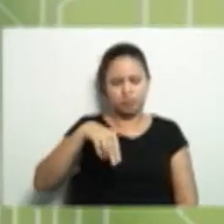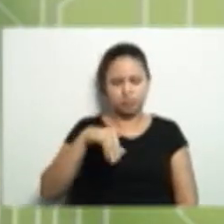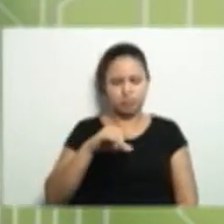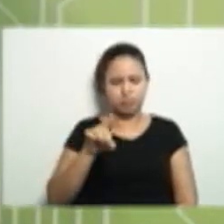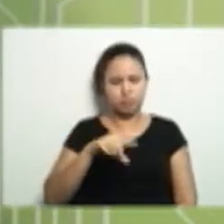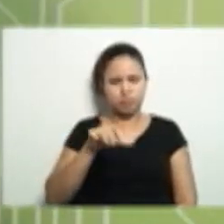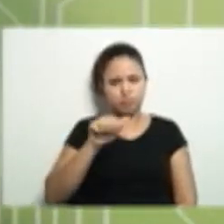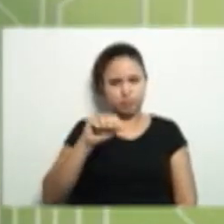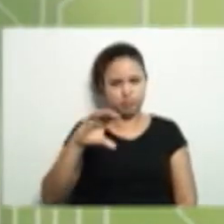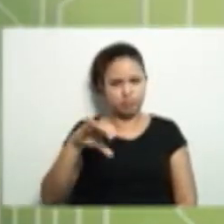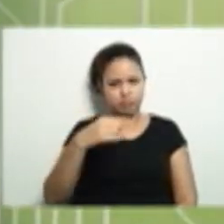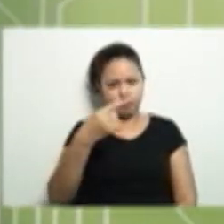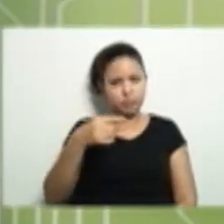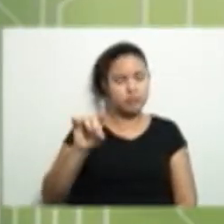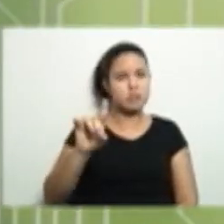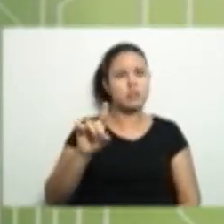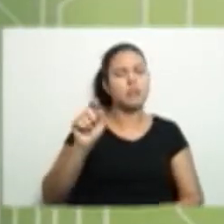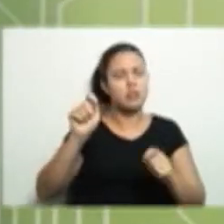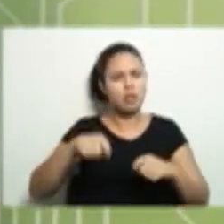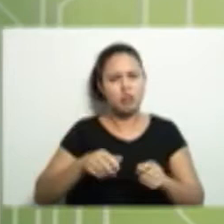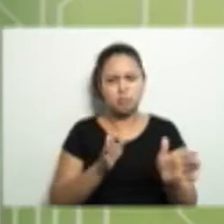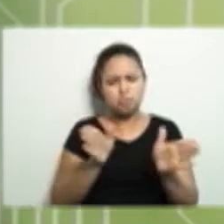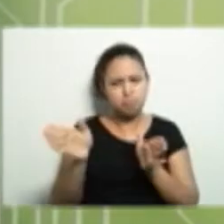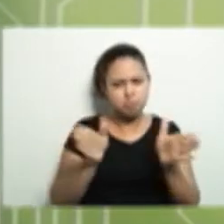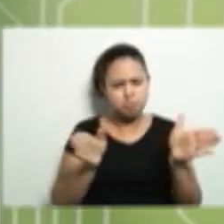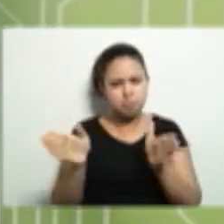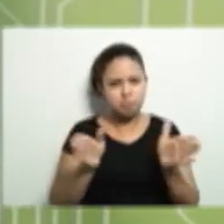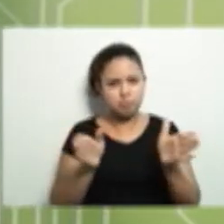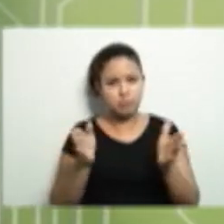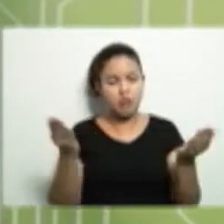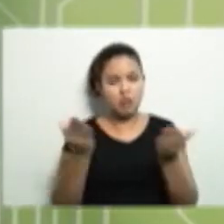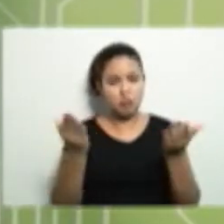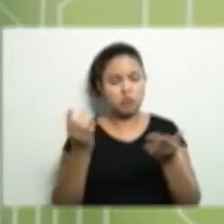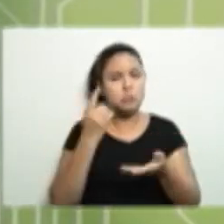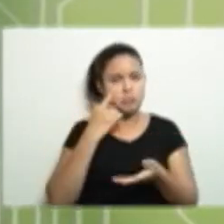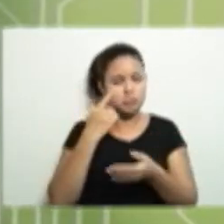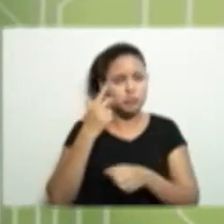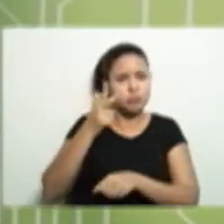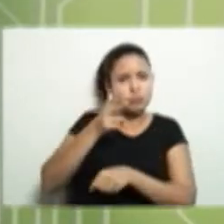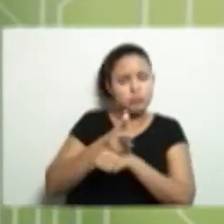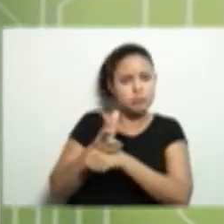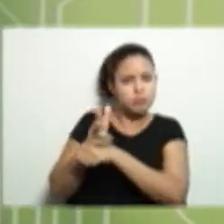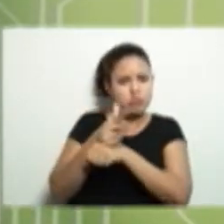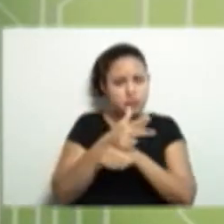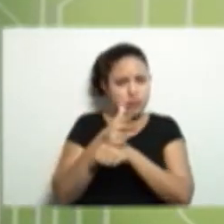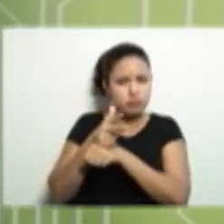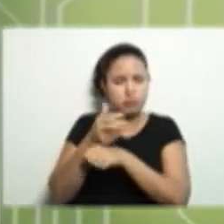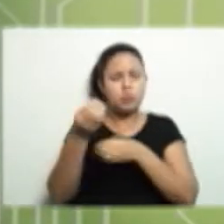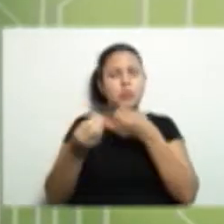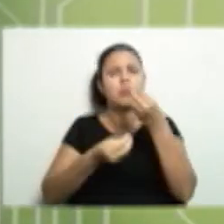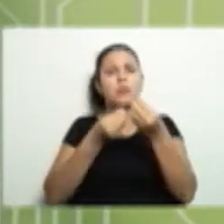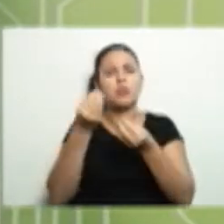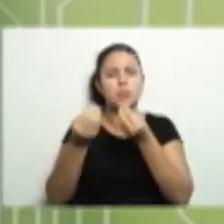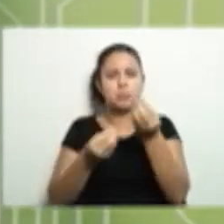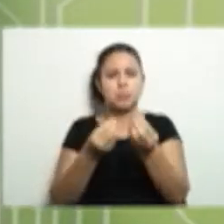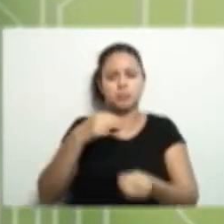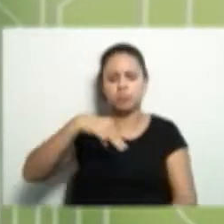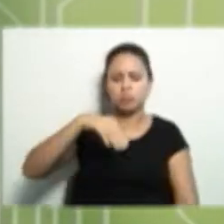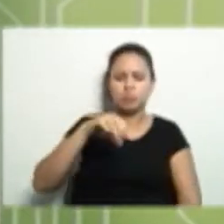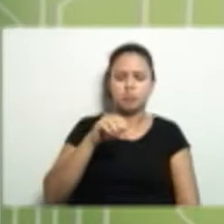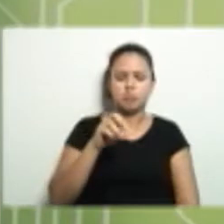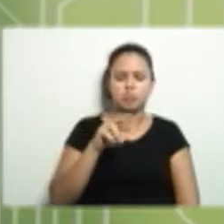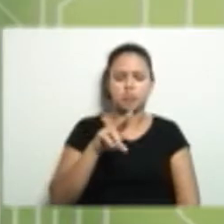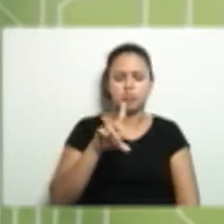vai ter então aí uma pequena chamadinha para a gente discutir como poderia ser a modernização, como acontece a